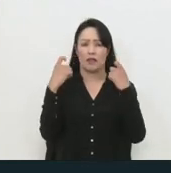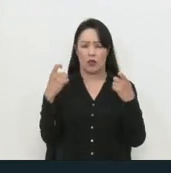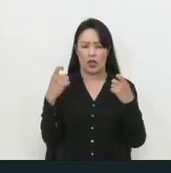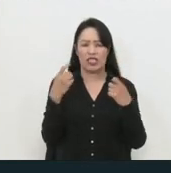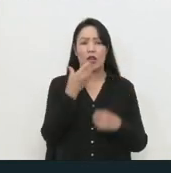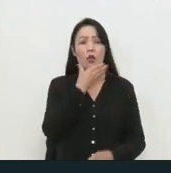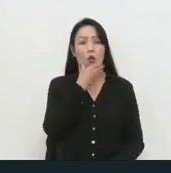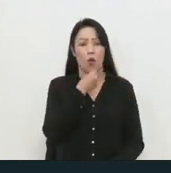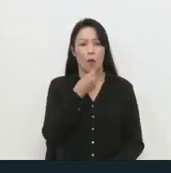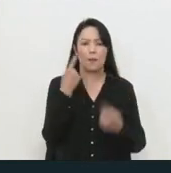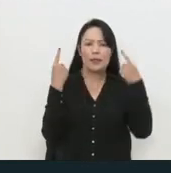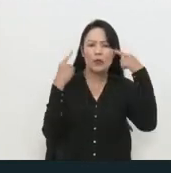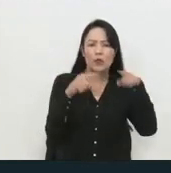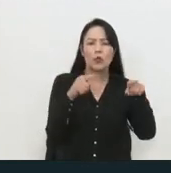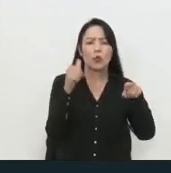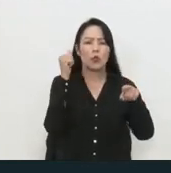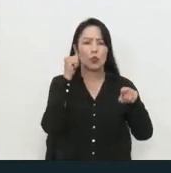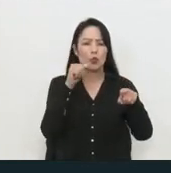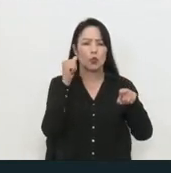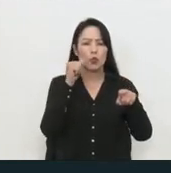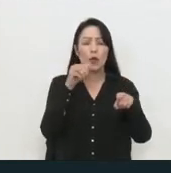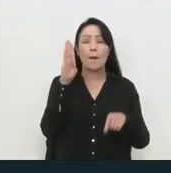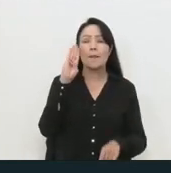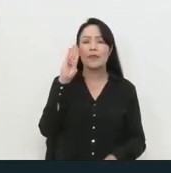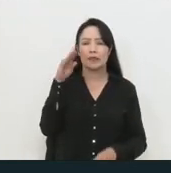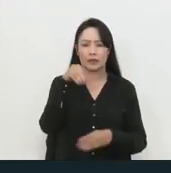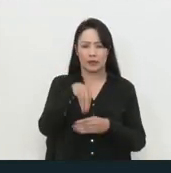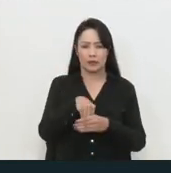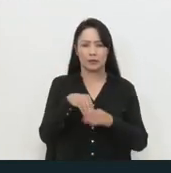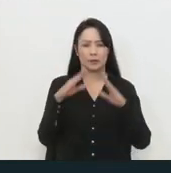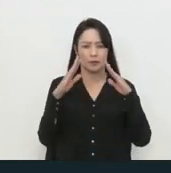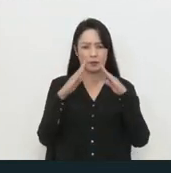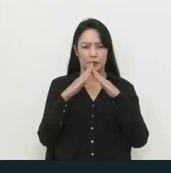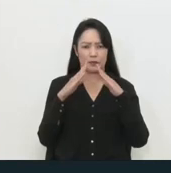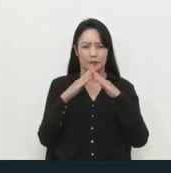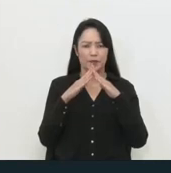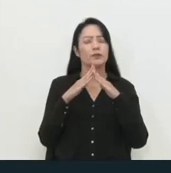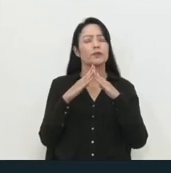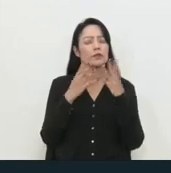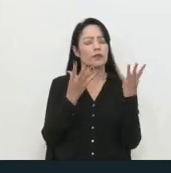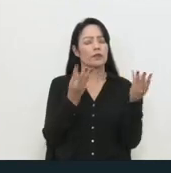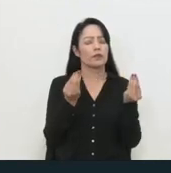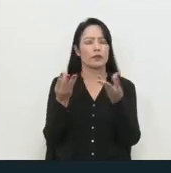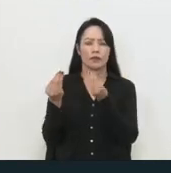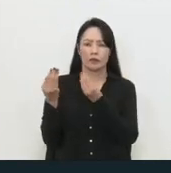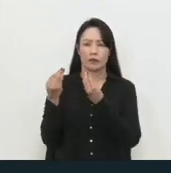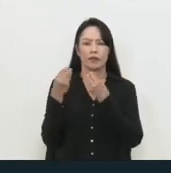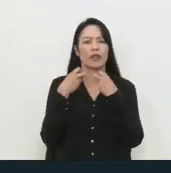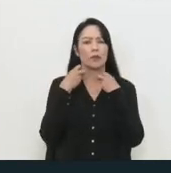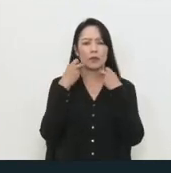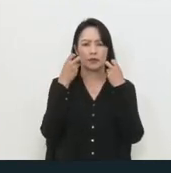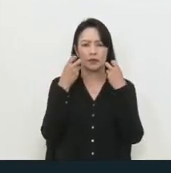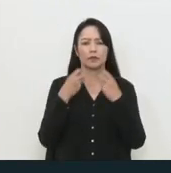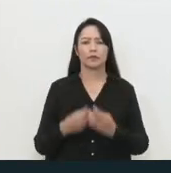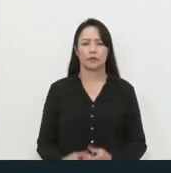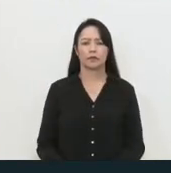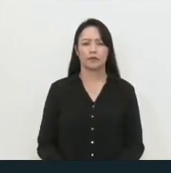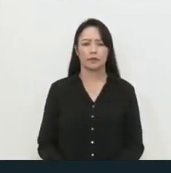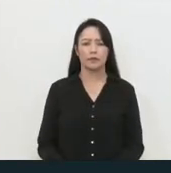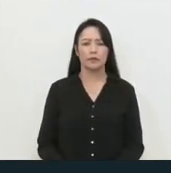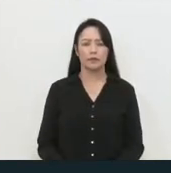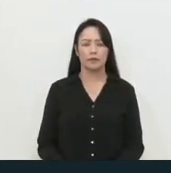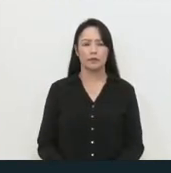contra mulher principalmente dentro de casa é muito grande é uma vergonha por isso